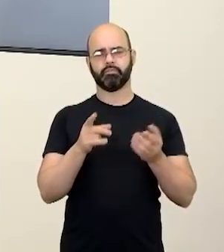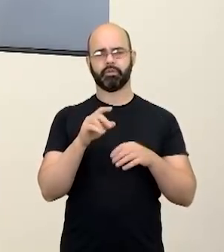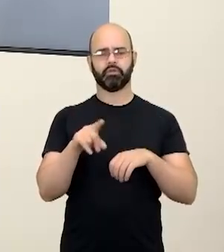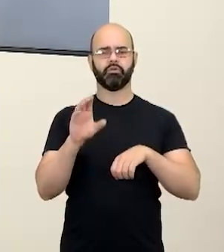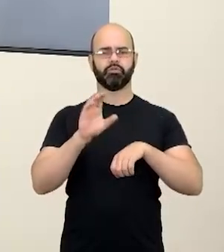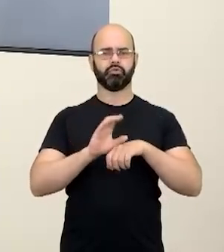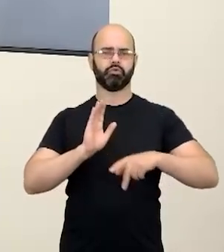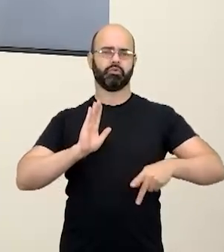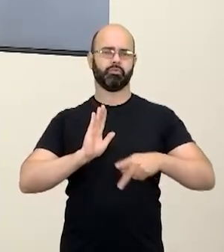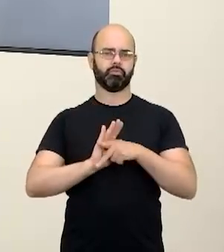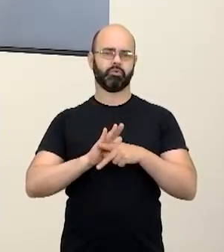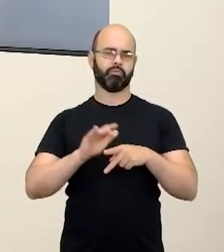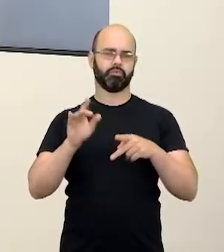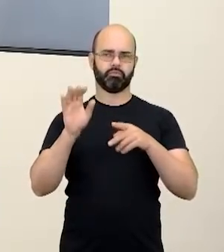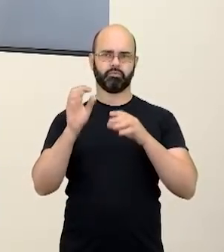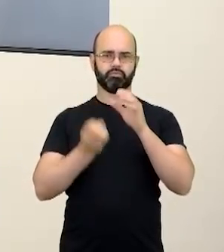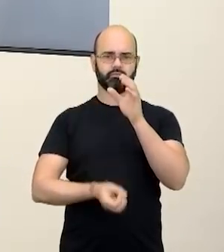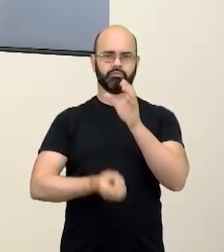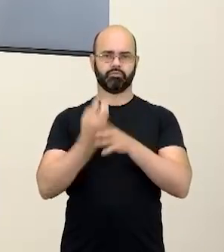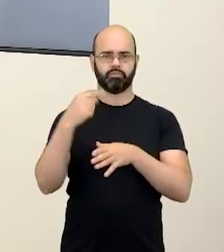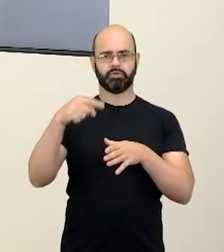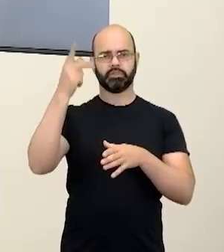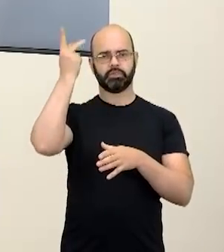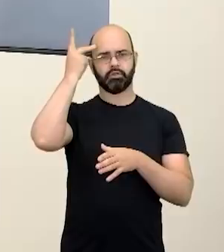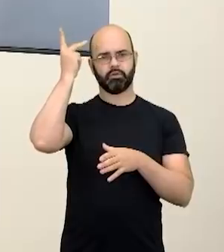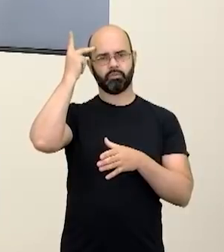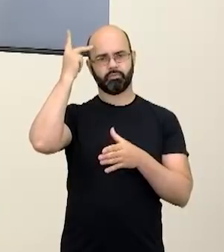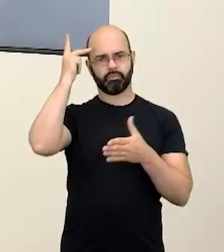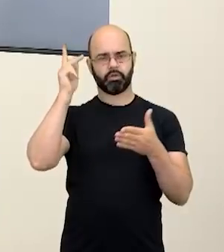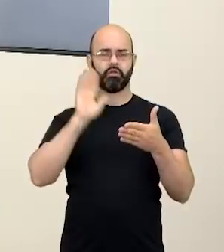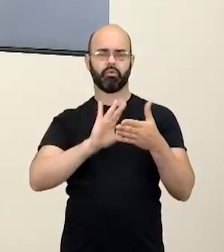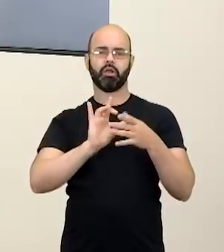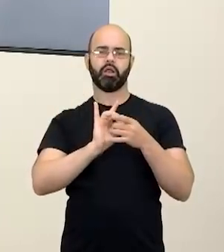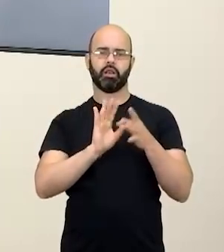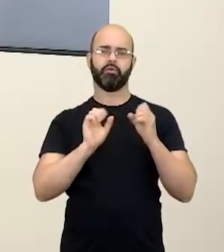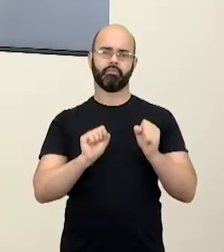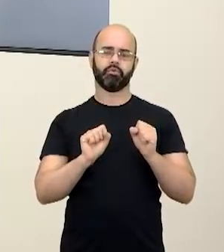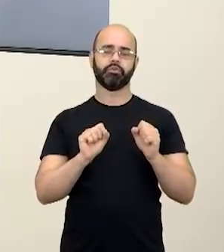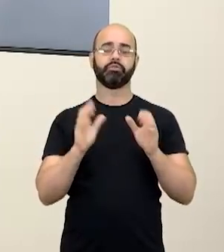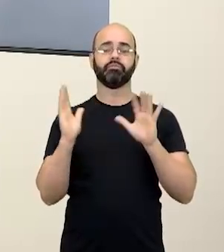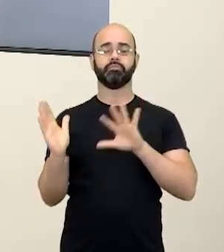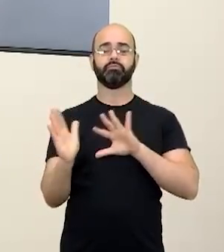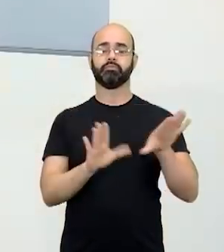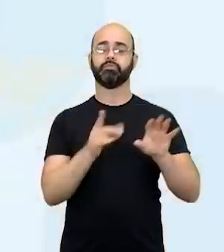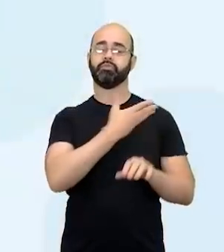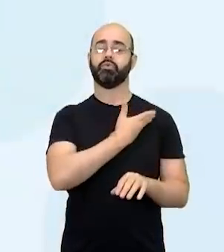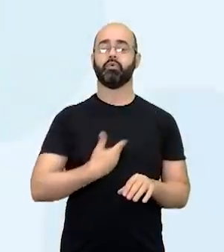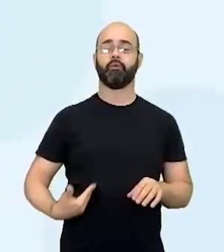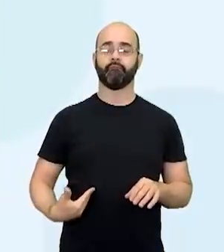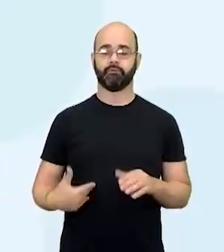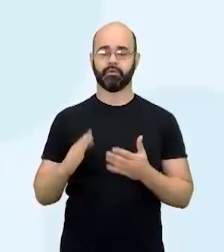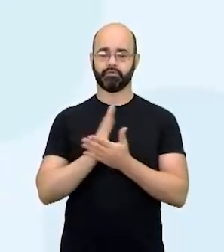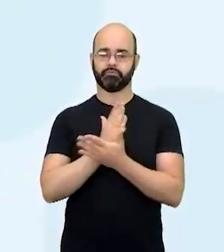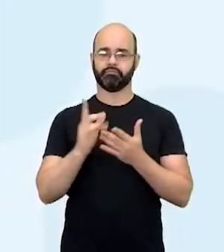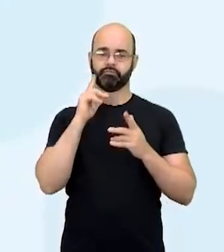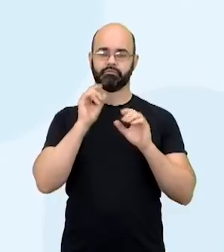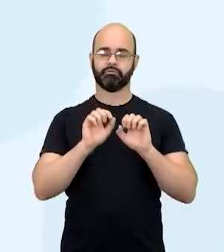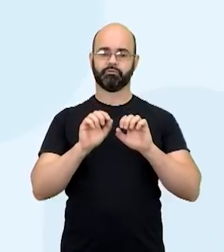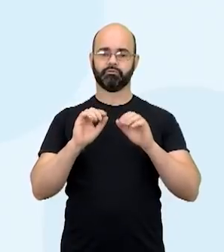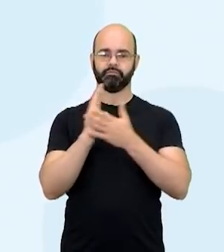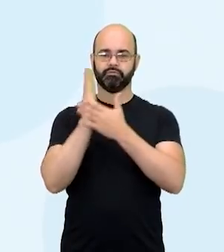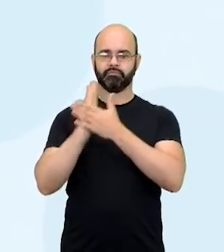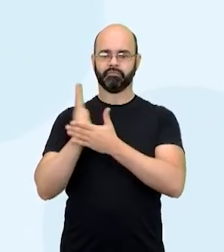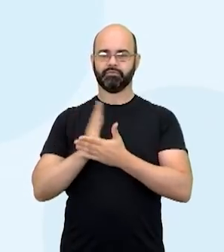do Estado de São Paulo, que também permite isso, tá? Vamos lá para regiões de governo, que aí é uma separação maior, então vejam